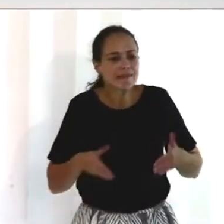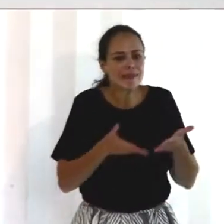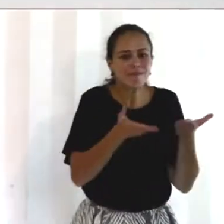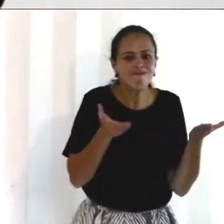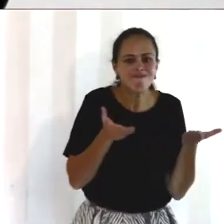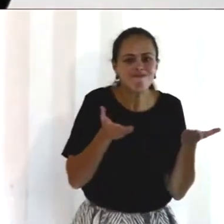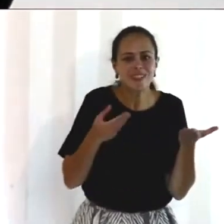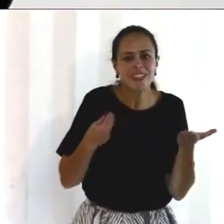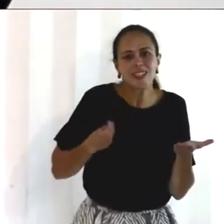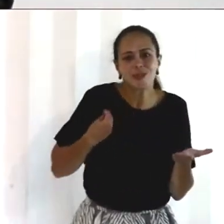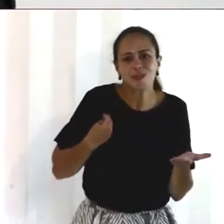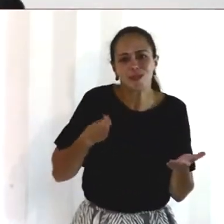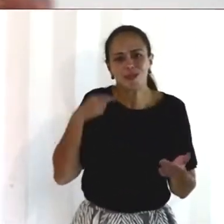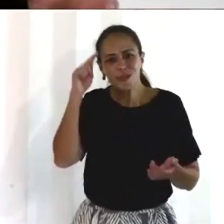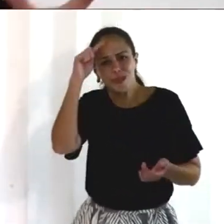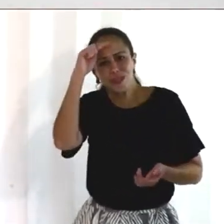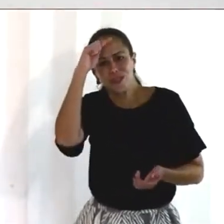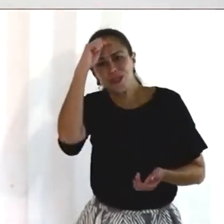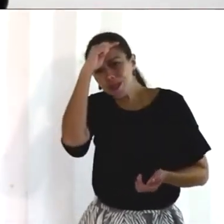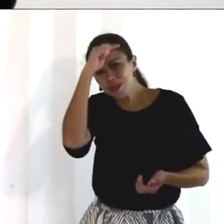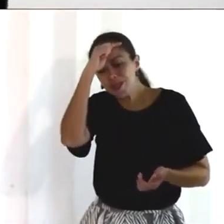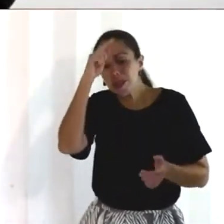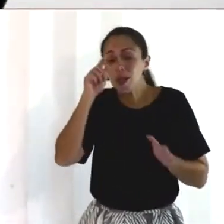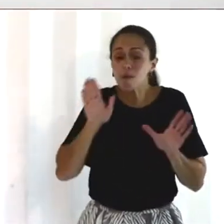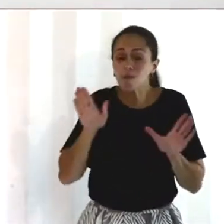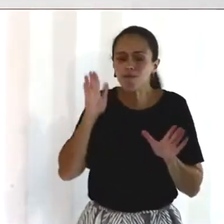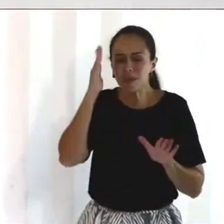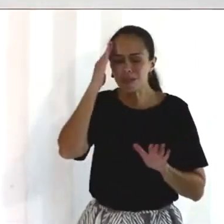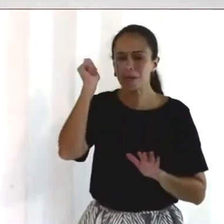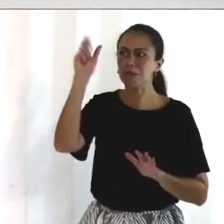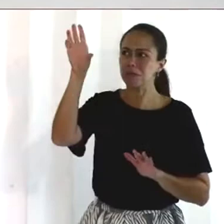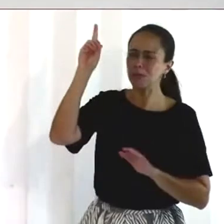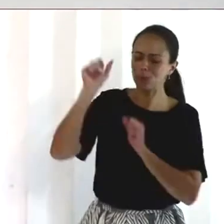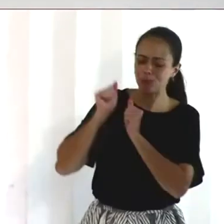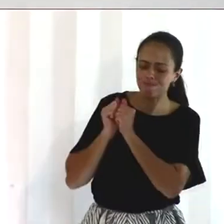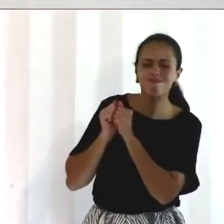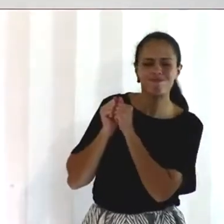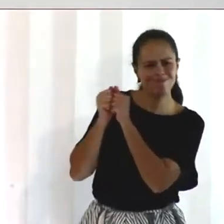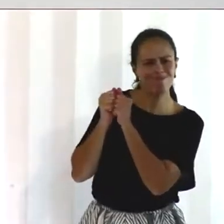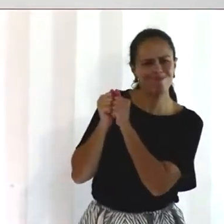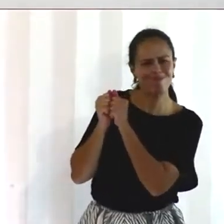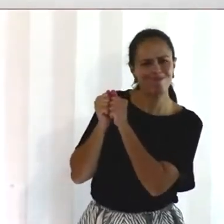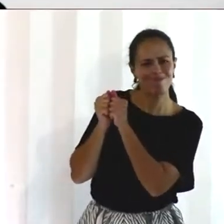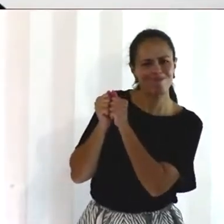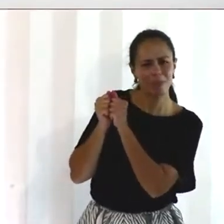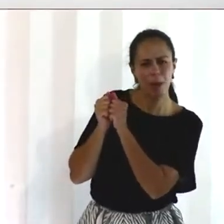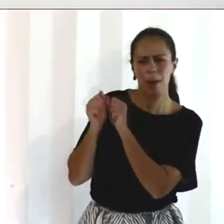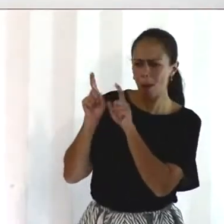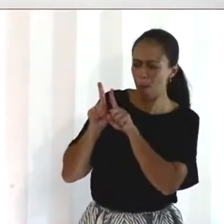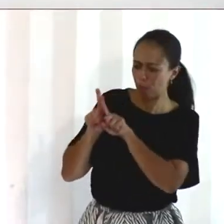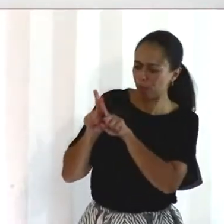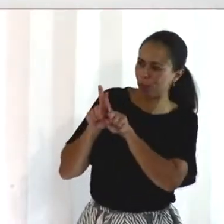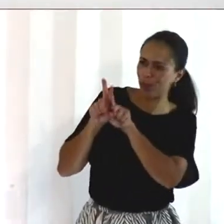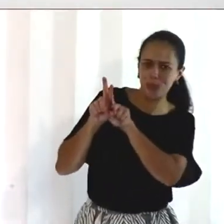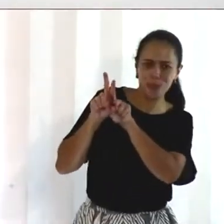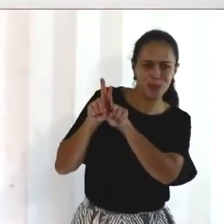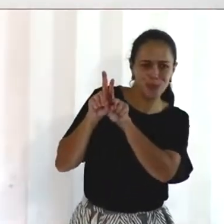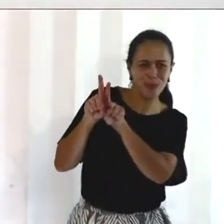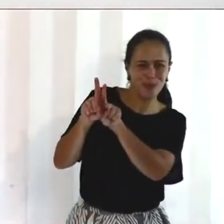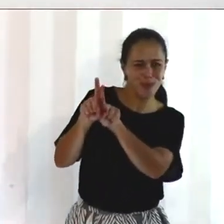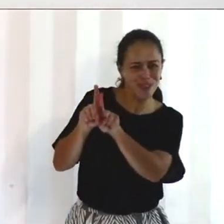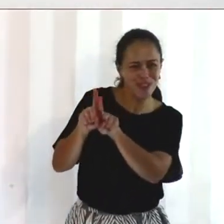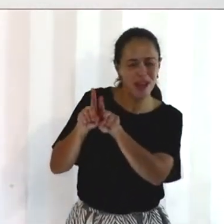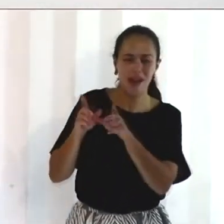no momento em que você está envolvido com os espinhos, eles estão ali na sua pele, você lembra, o